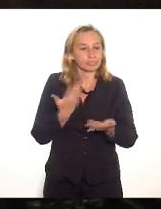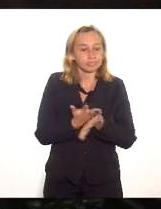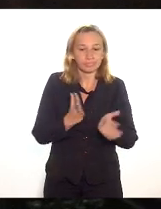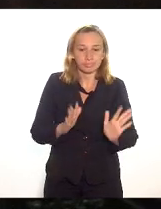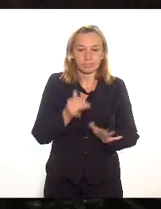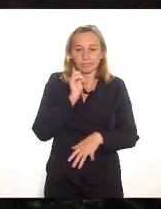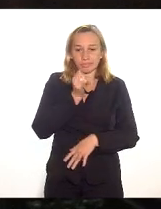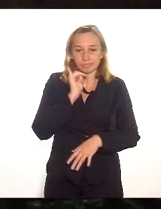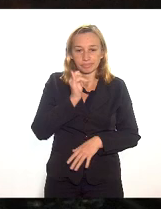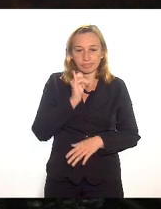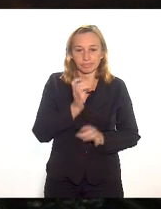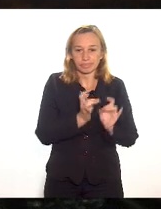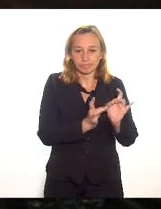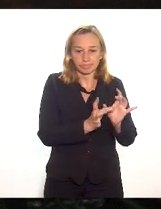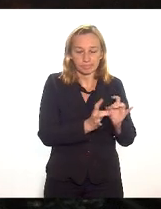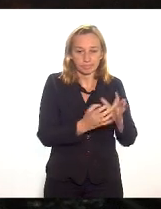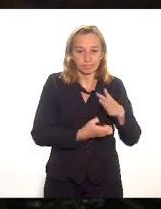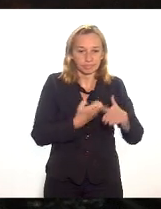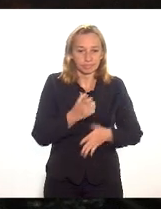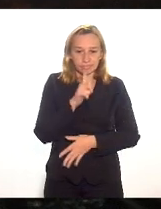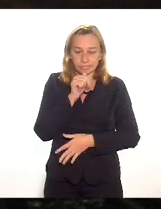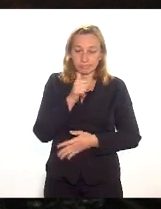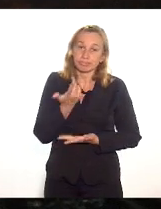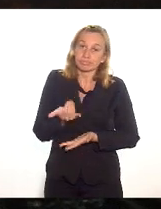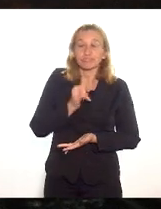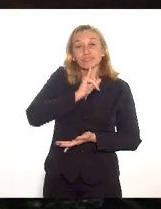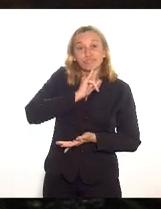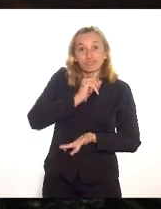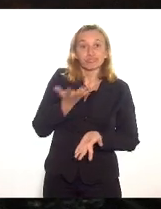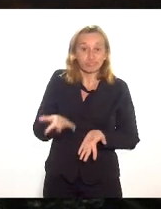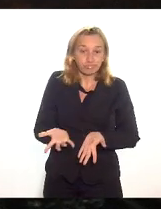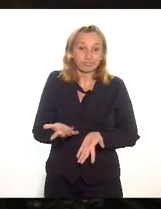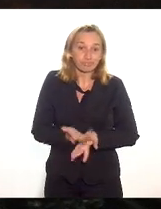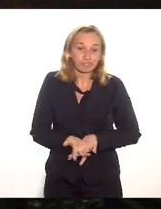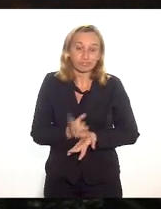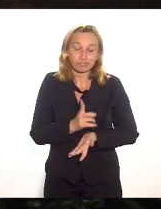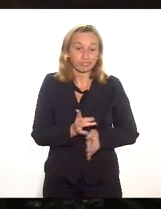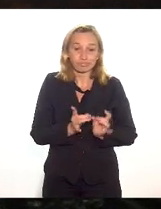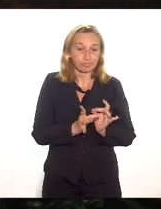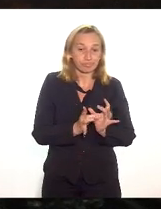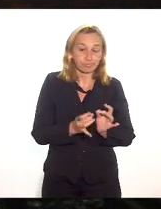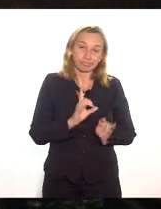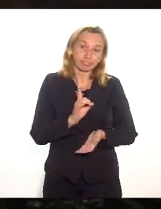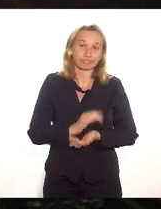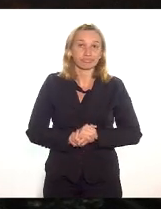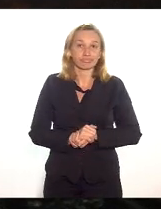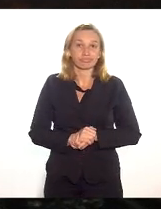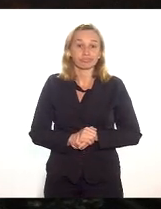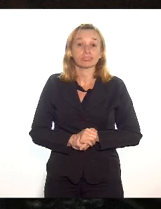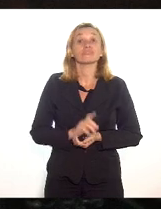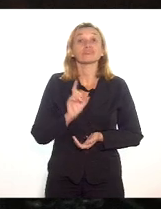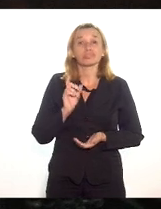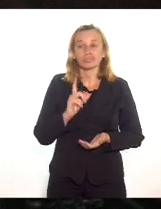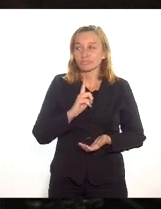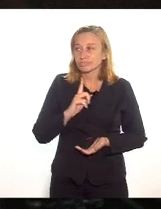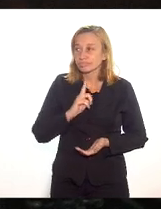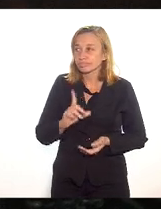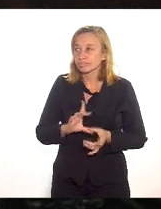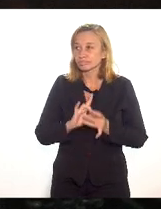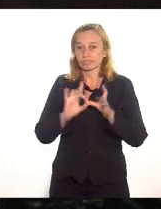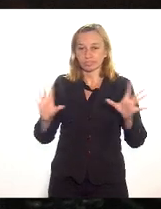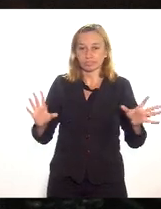narrativa de que a gente está privatizando a SEDAI. Infelizmente, a gente não está privatizando a SEDAI. O que existe é uma